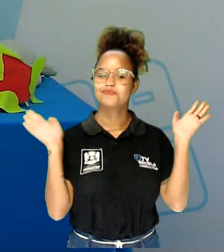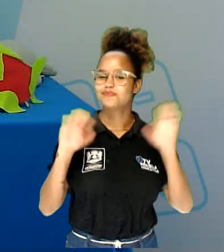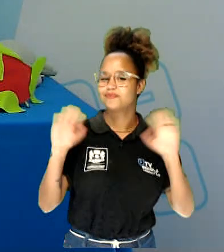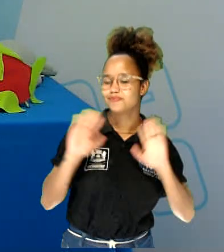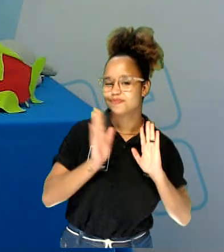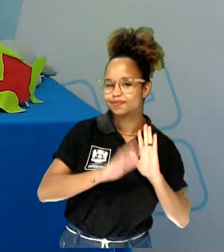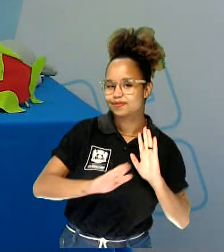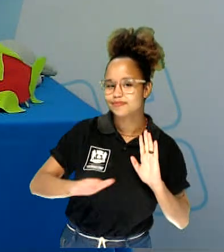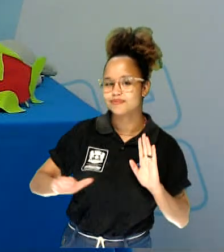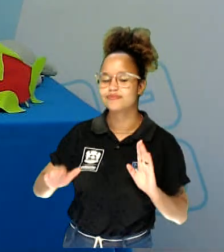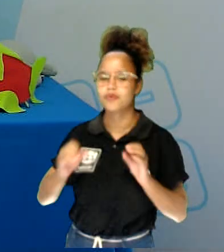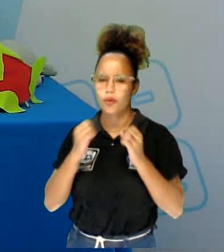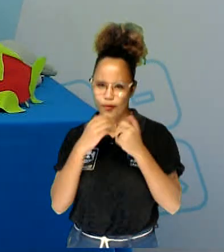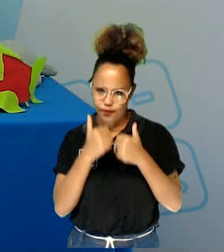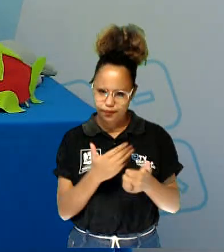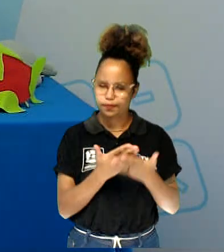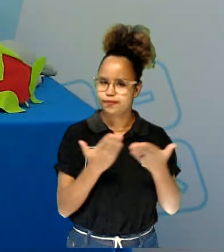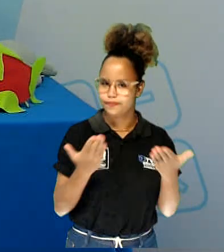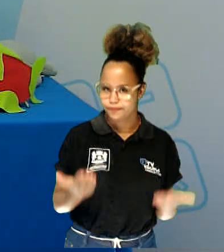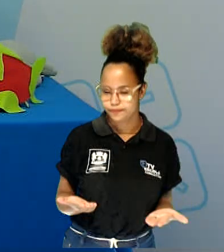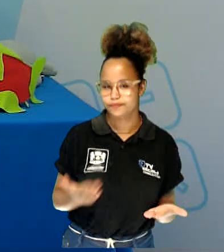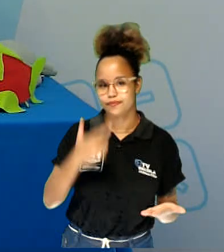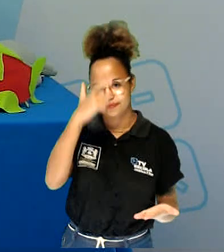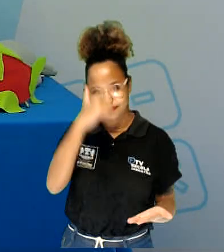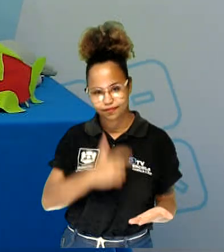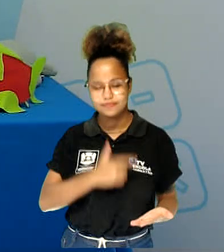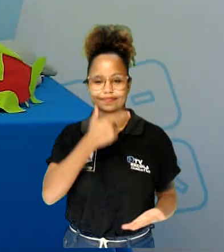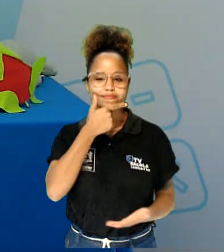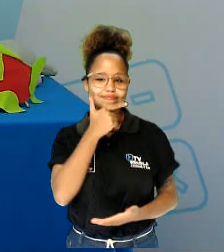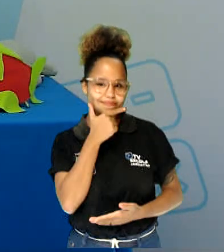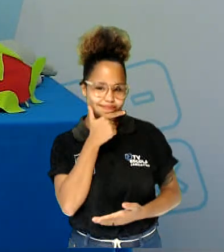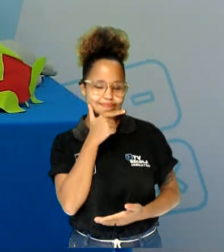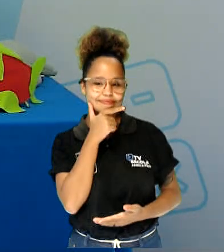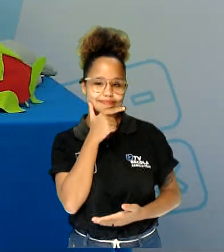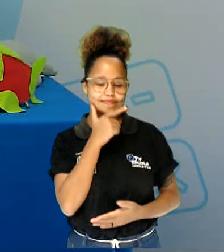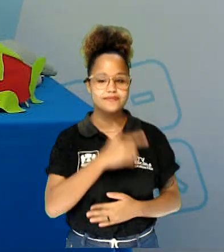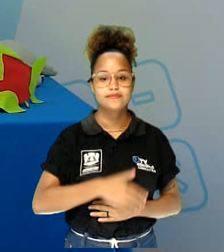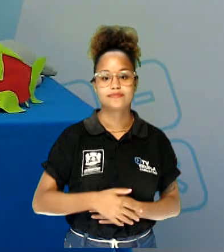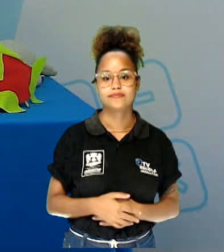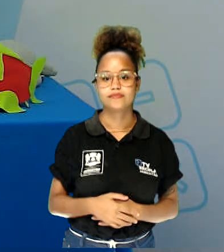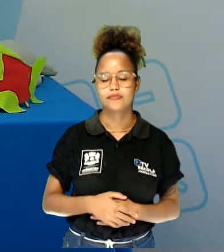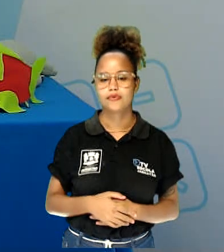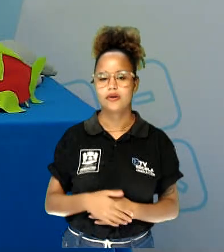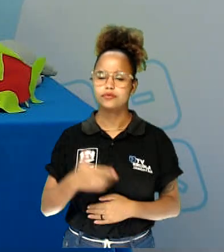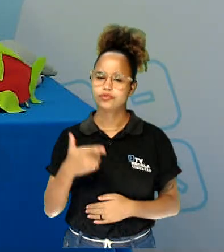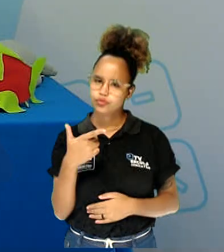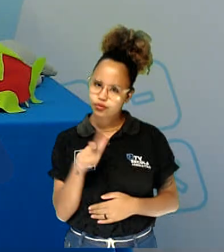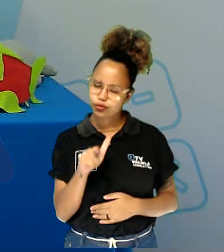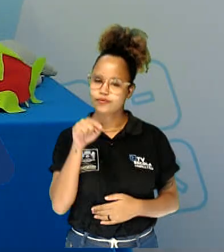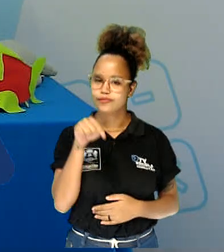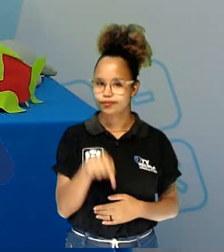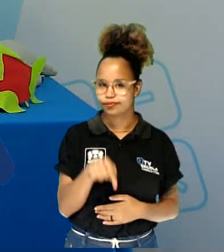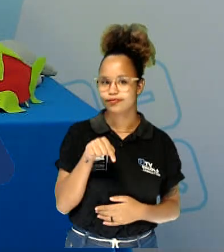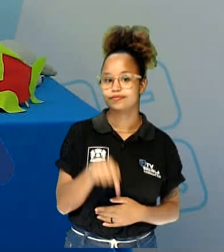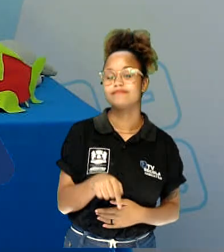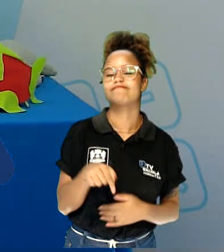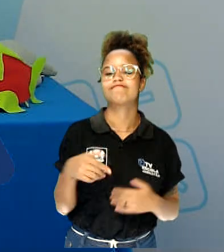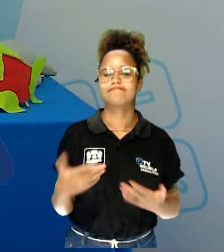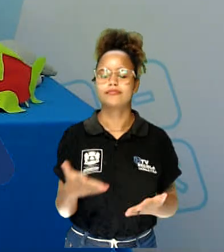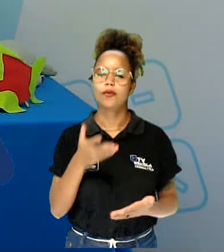Oi, crianças! Tudo bem com vocês? Eu sou a professora Jaísa Ribeiro e mais uma vez estou aqui